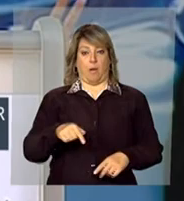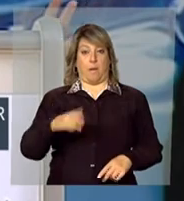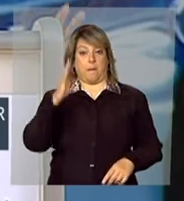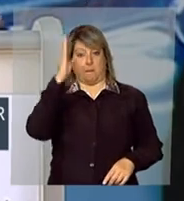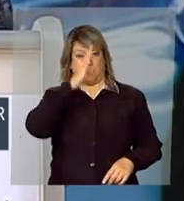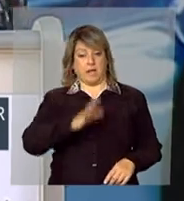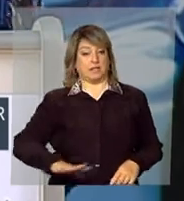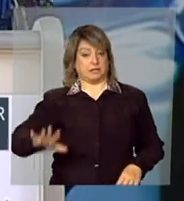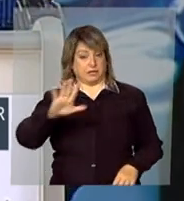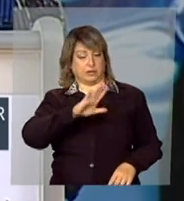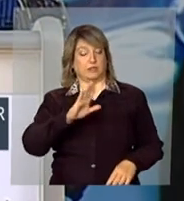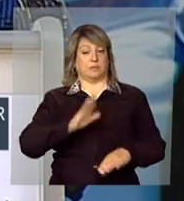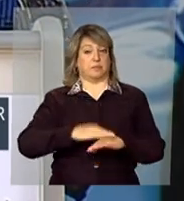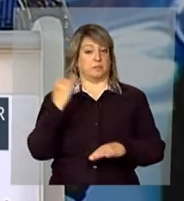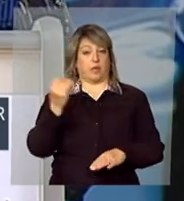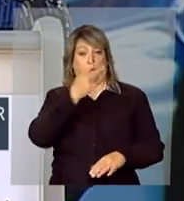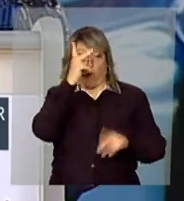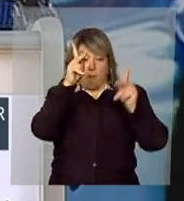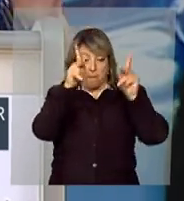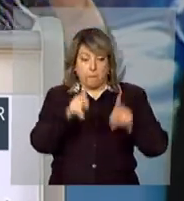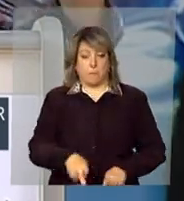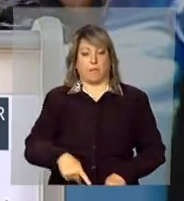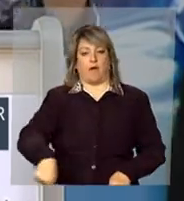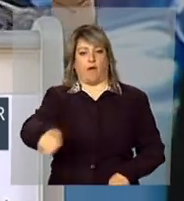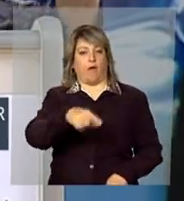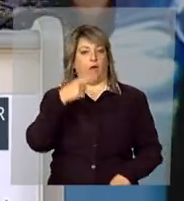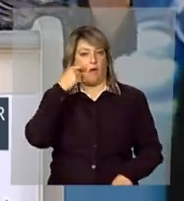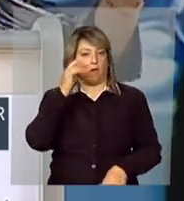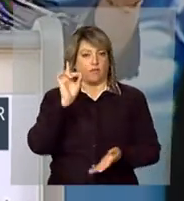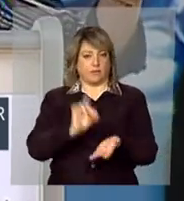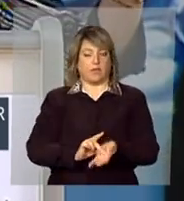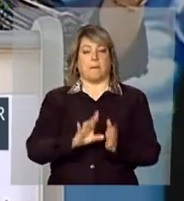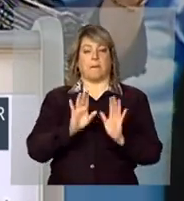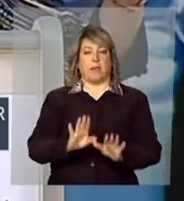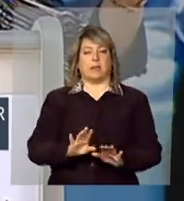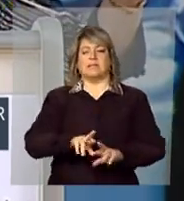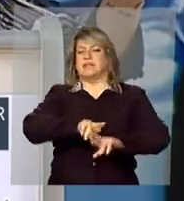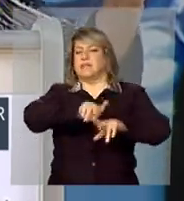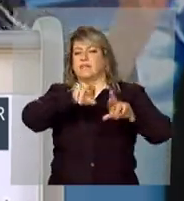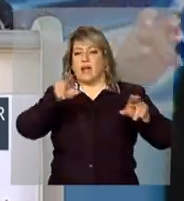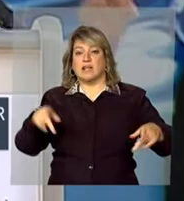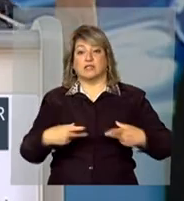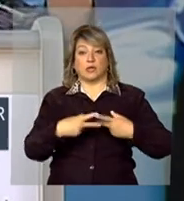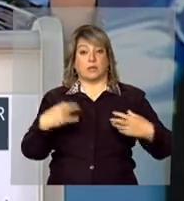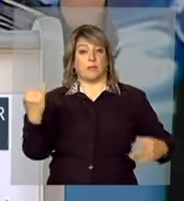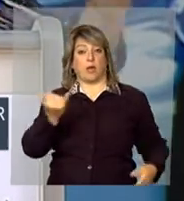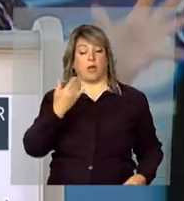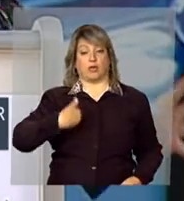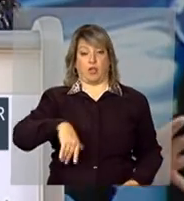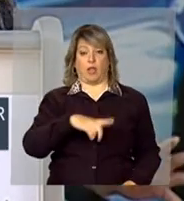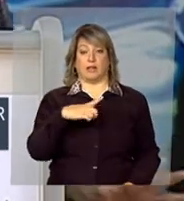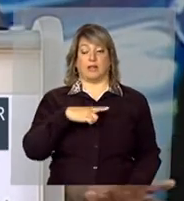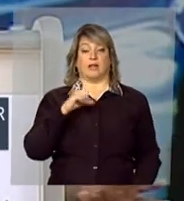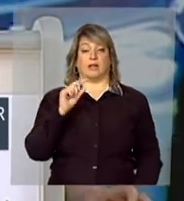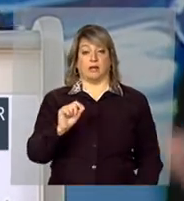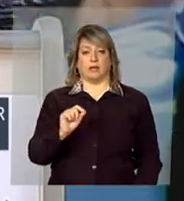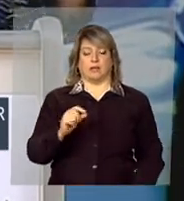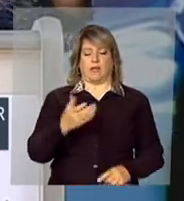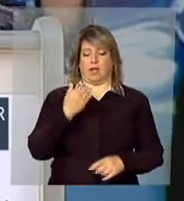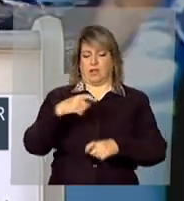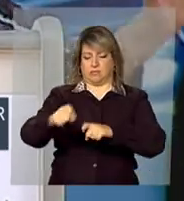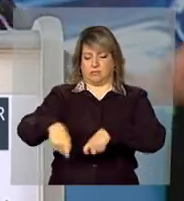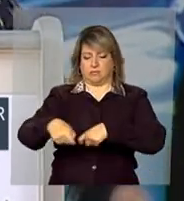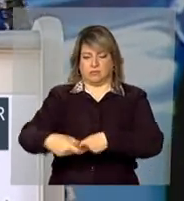povo brasileiro. Depois do povo brasileiro, entre as várias riquezas que esse país tem, uma baita